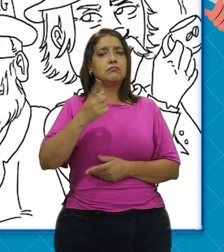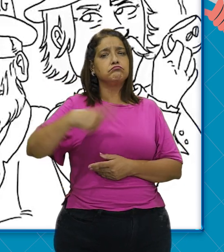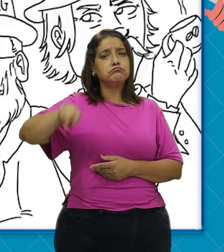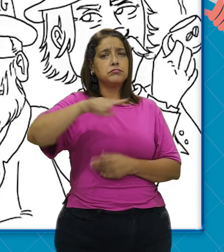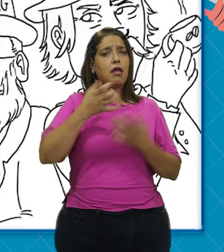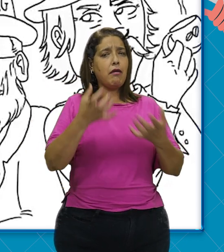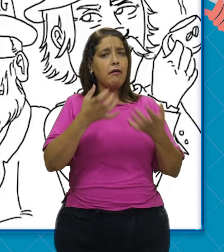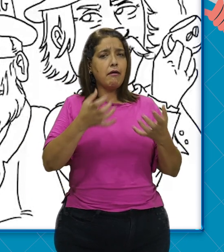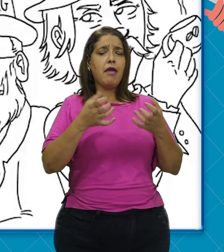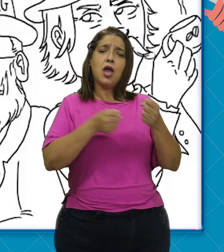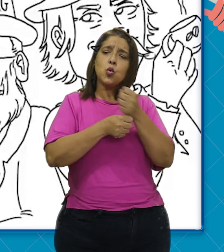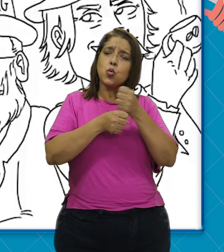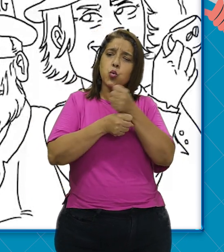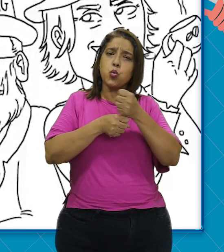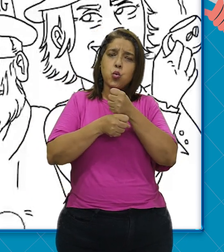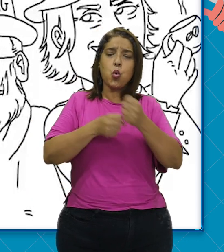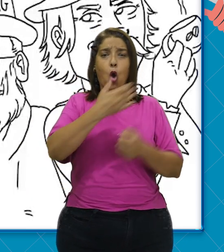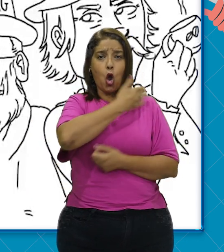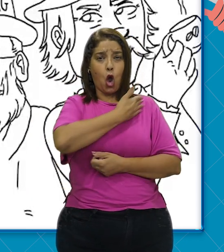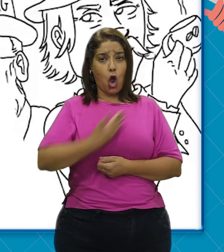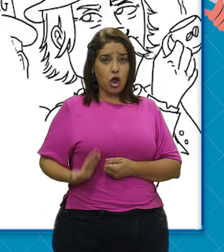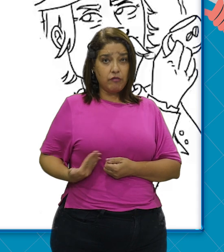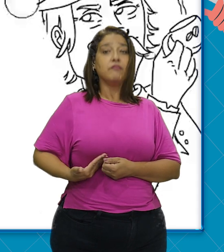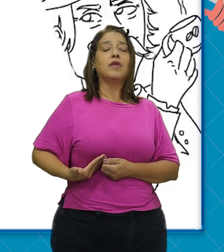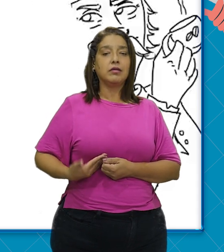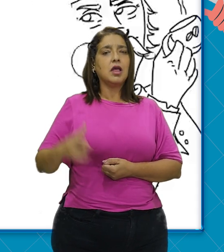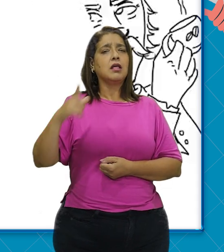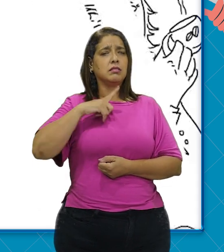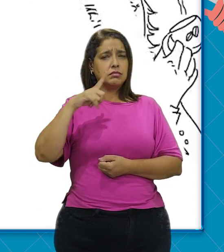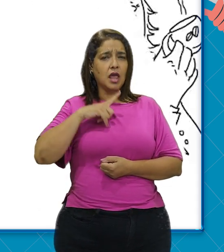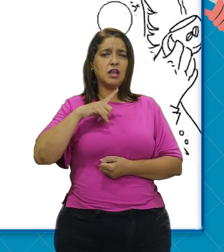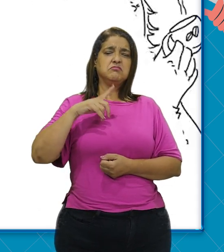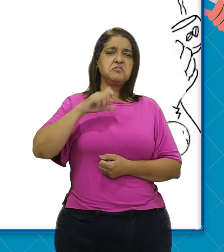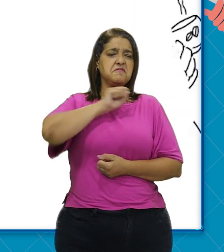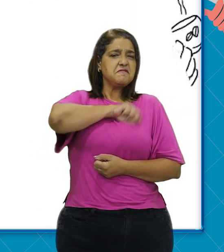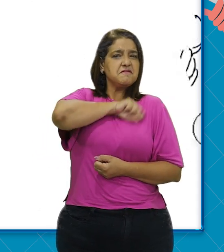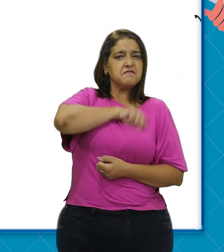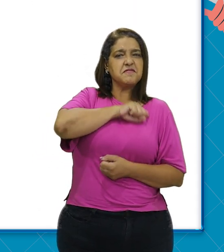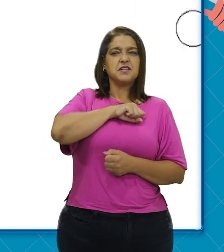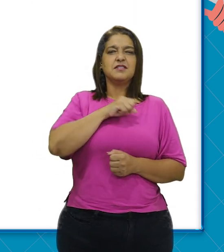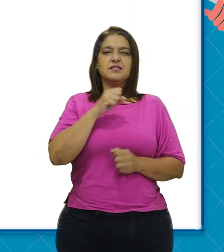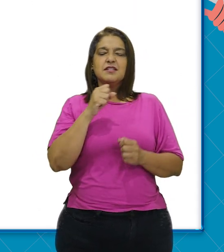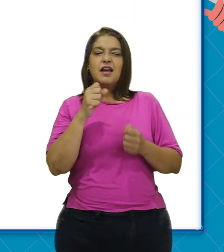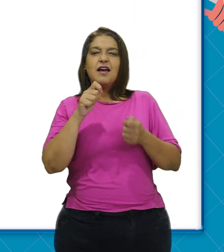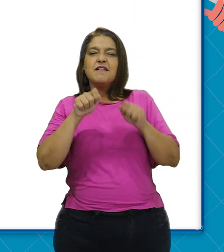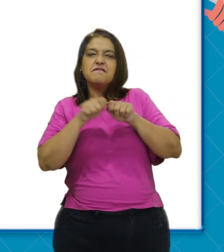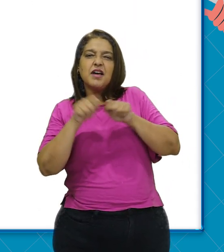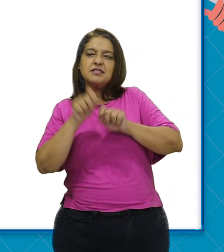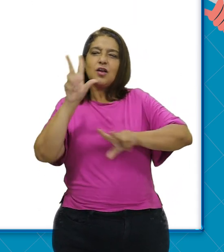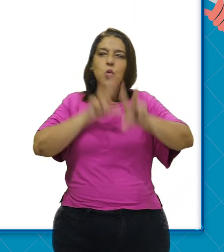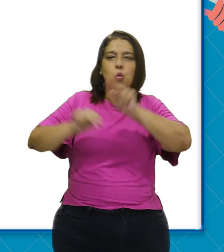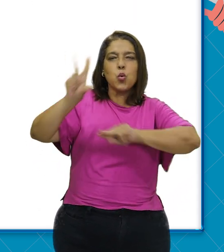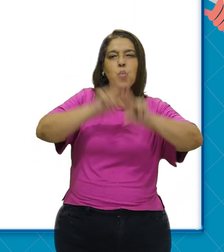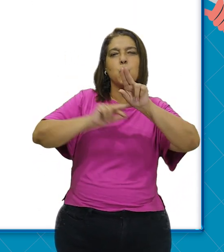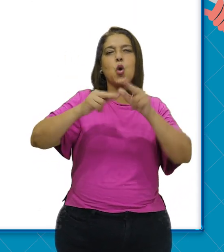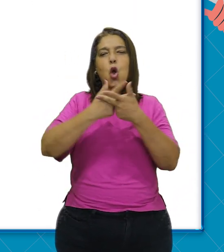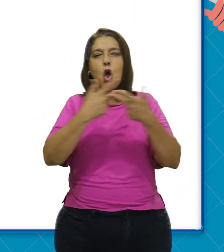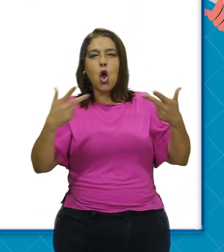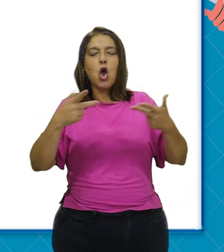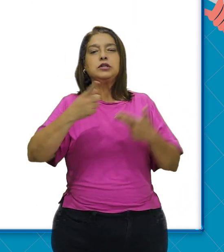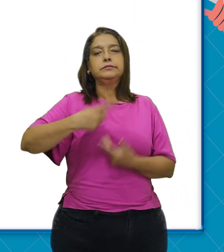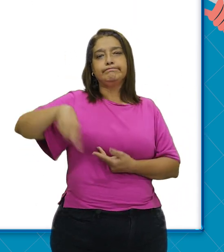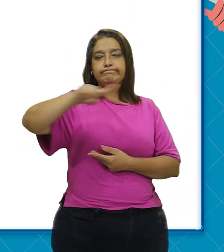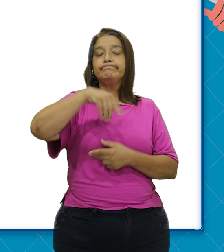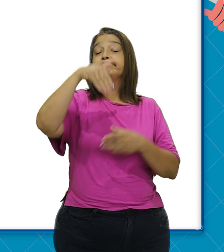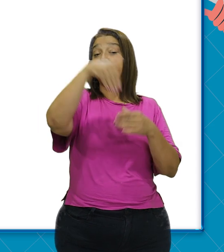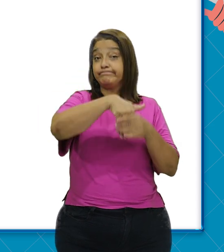por tanto tempo, é claro que foram feitas muitas fraudes e manipulações no sistema eleitoral. Começando pela